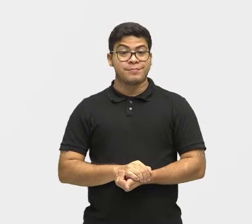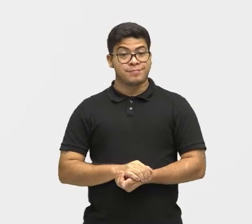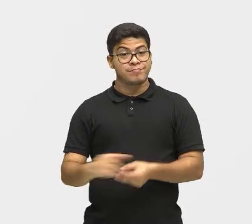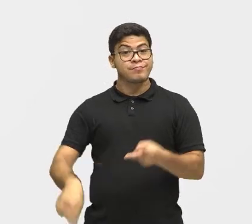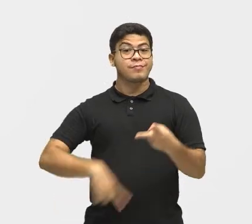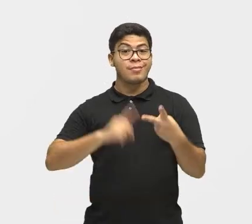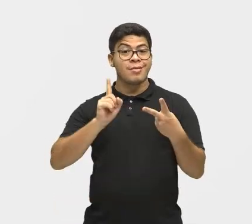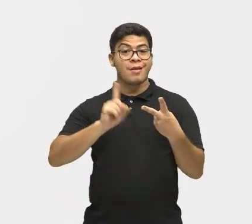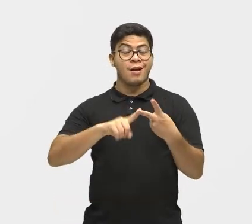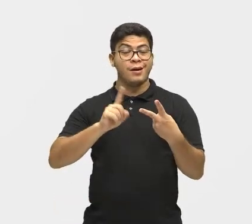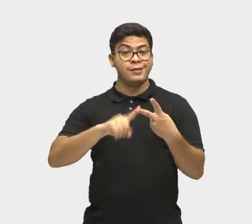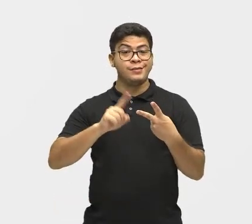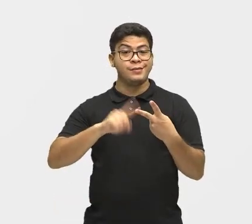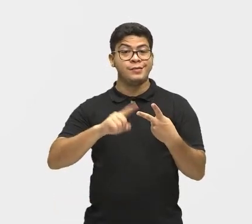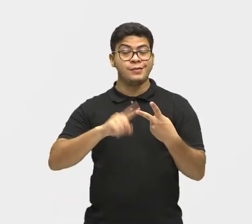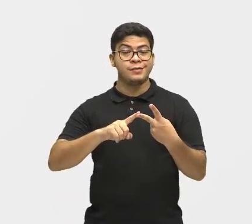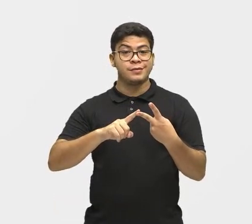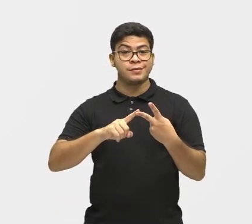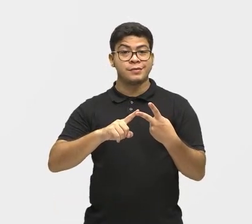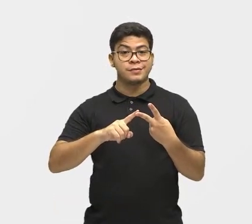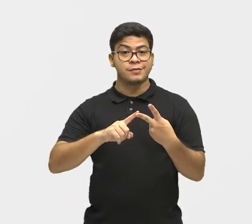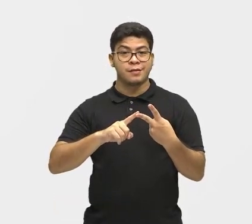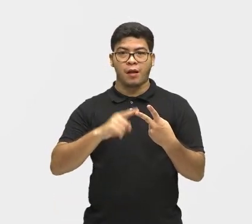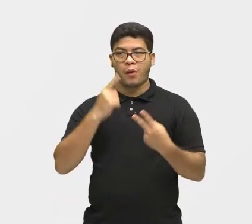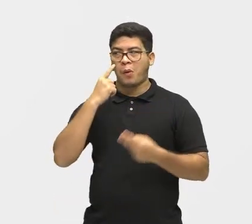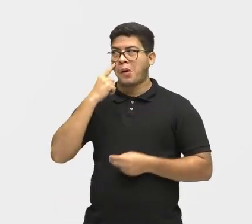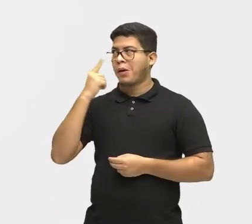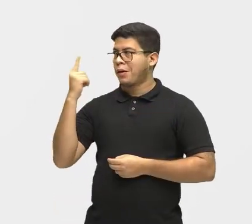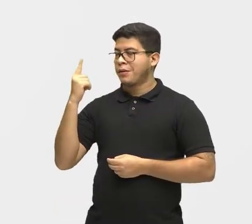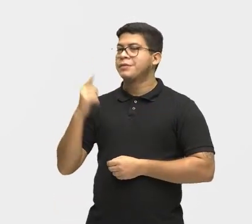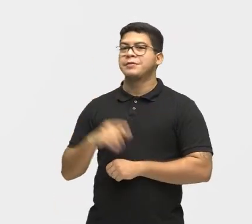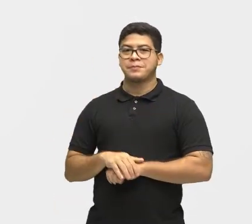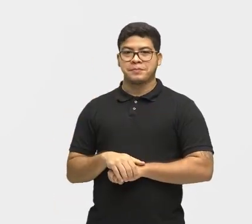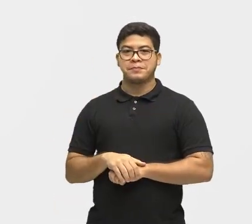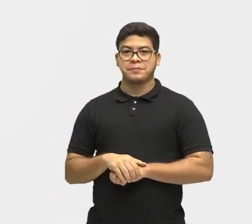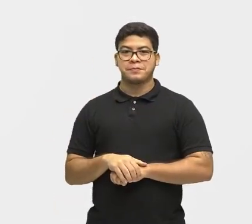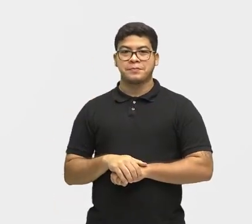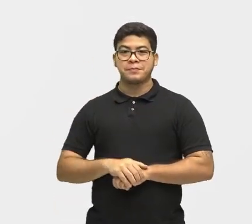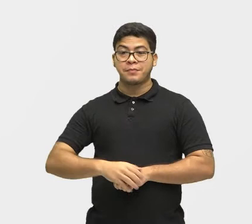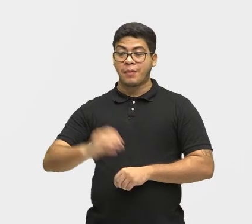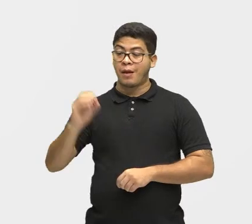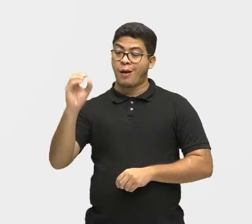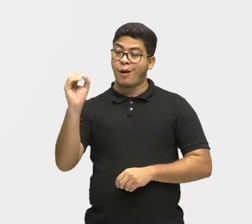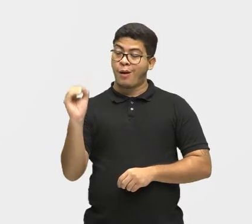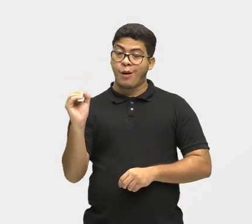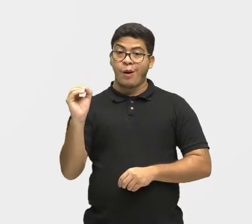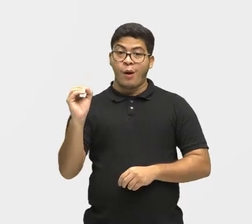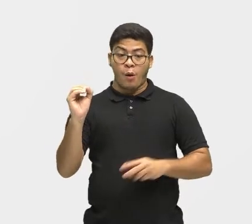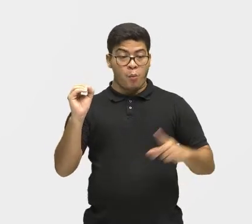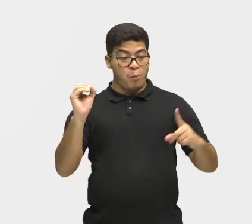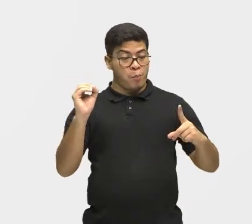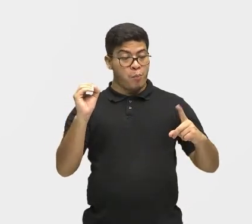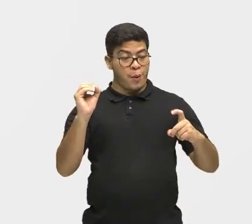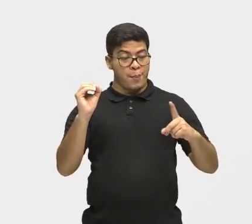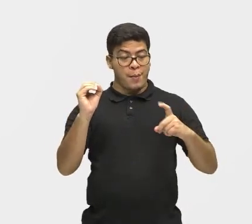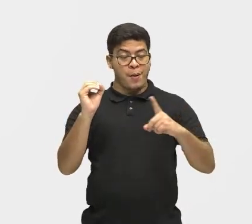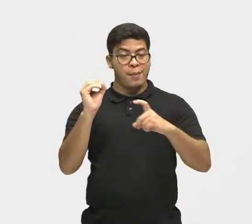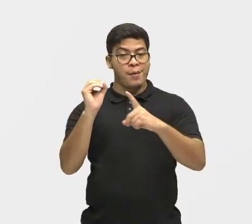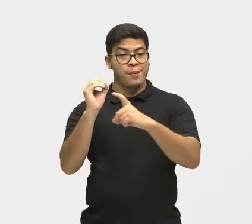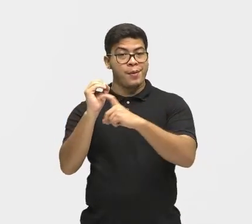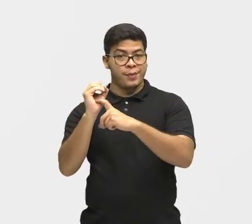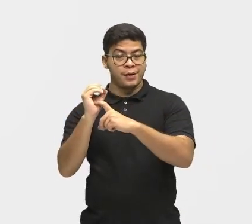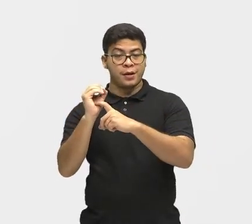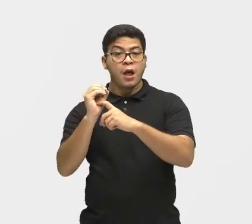processo. Olha só aí na nossa próxima cartela. No ciclo de vida de uma angiosperma. A gente tem aí